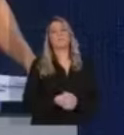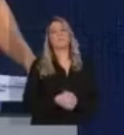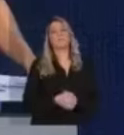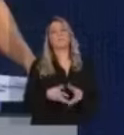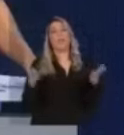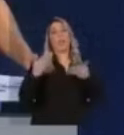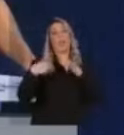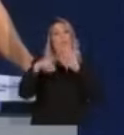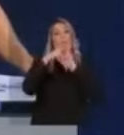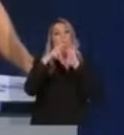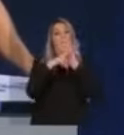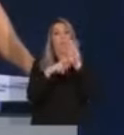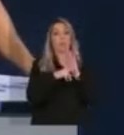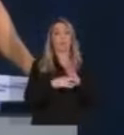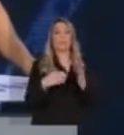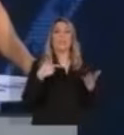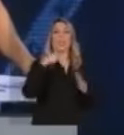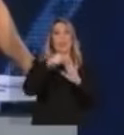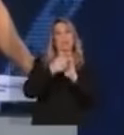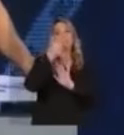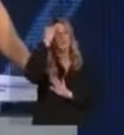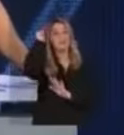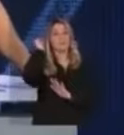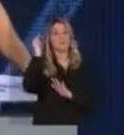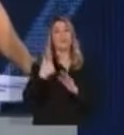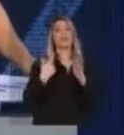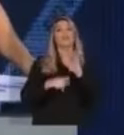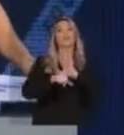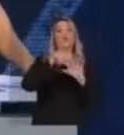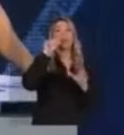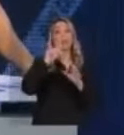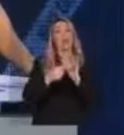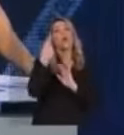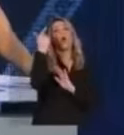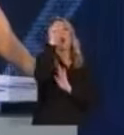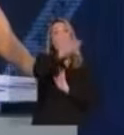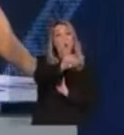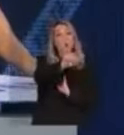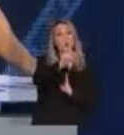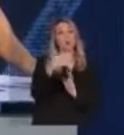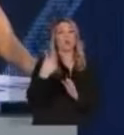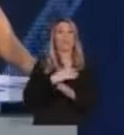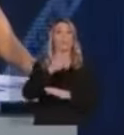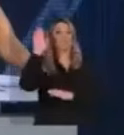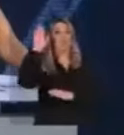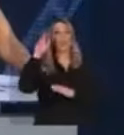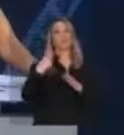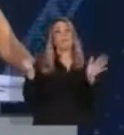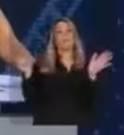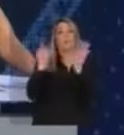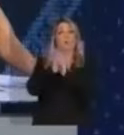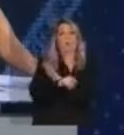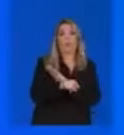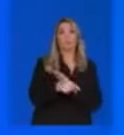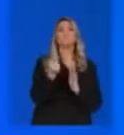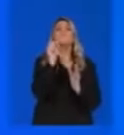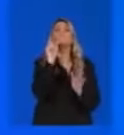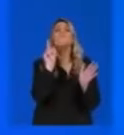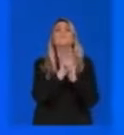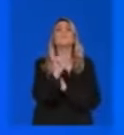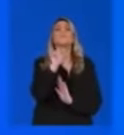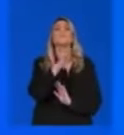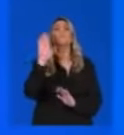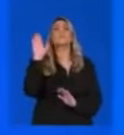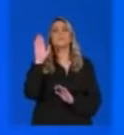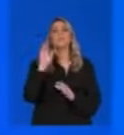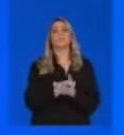regras do debate agora o candidato Carlos Roberto Osório Escolhe um outro candidato para fazer sua pergunta para quem será a sua pergunta candidato eu vou